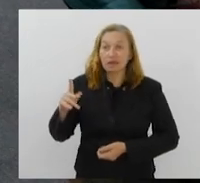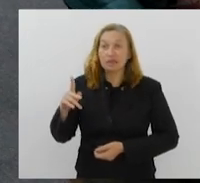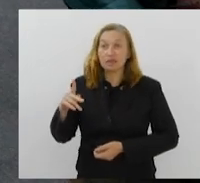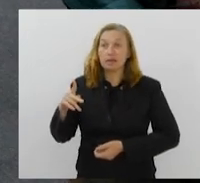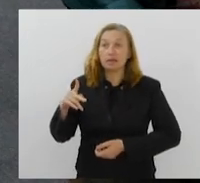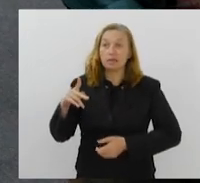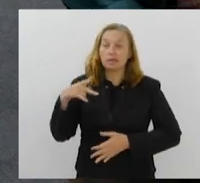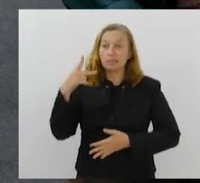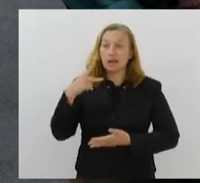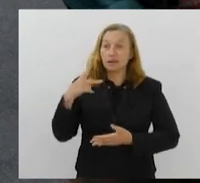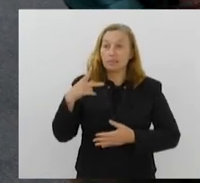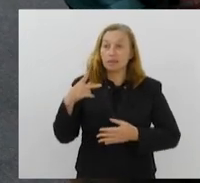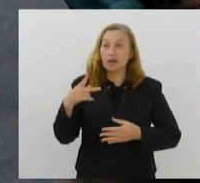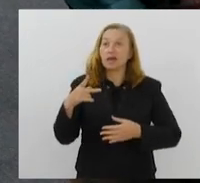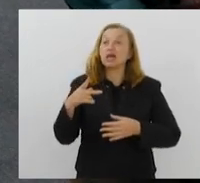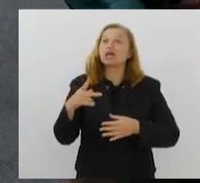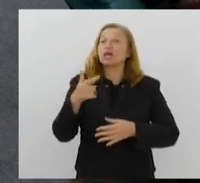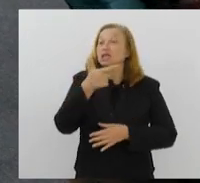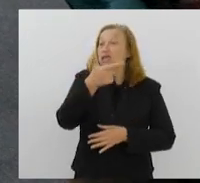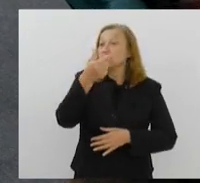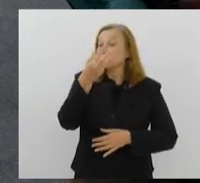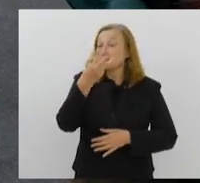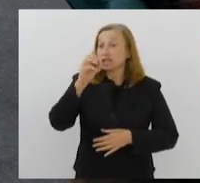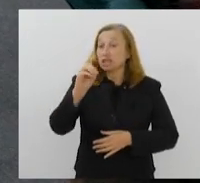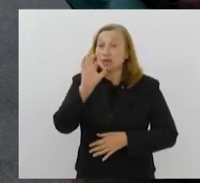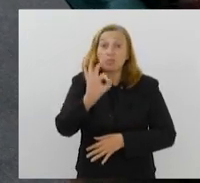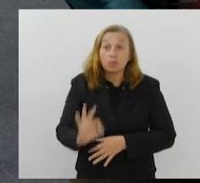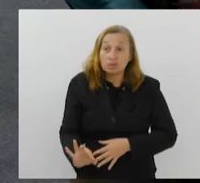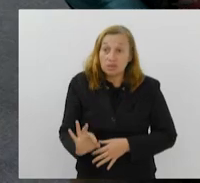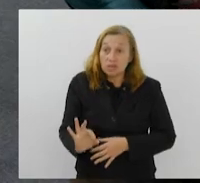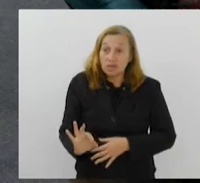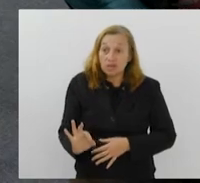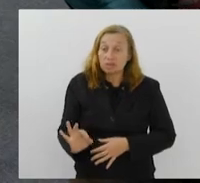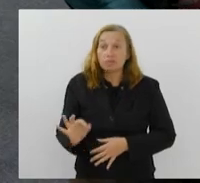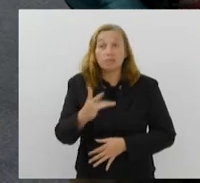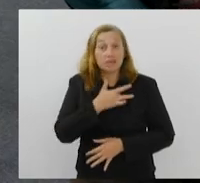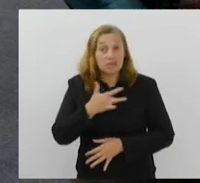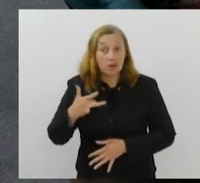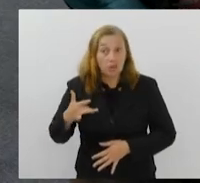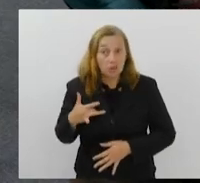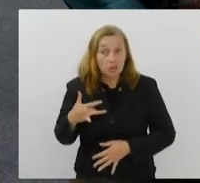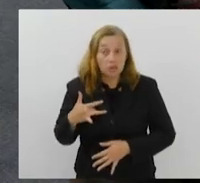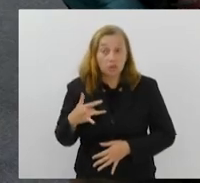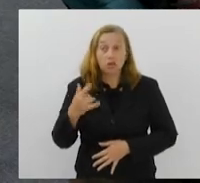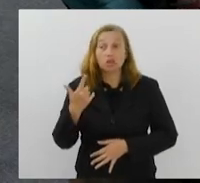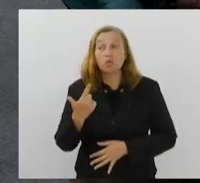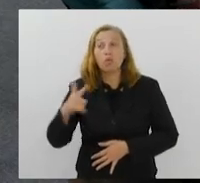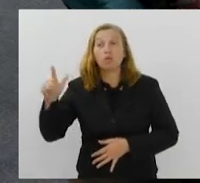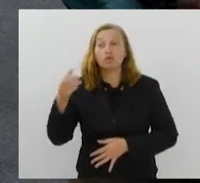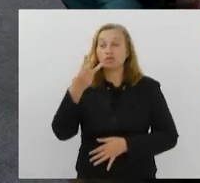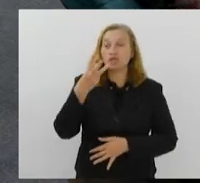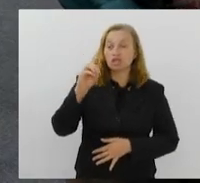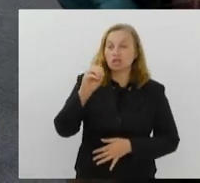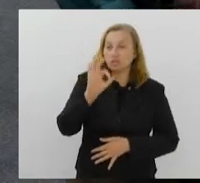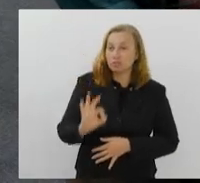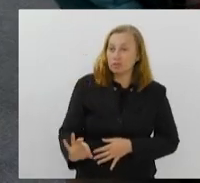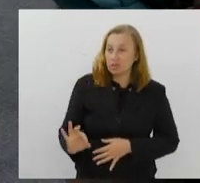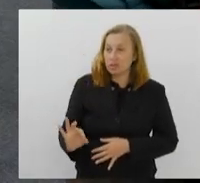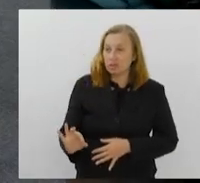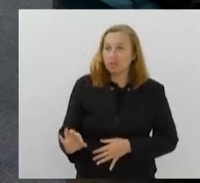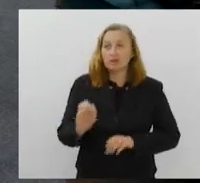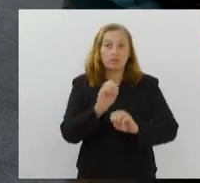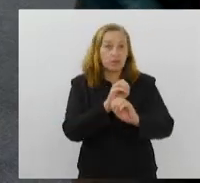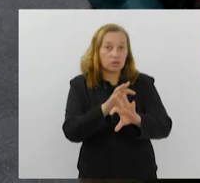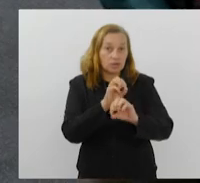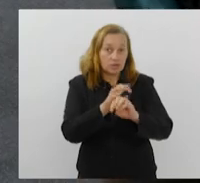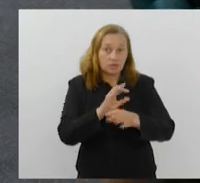sendo 30% obrigatoriamente para a saúde e outros 30% obrigatoriamente para a